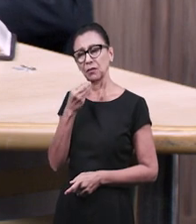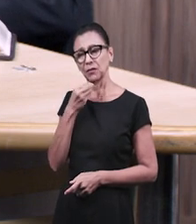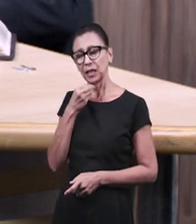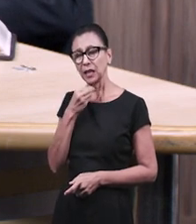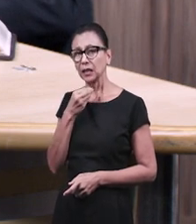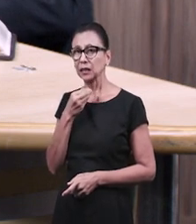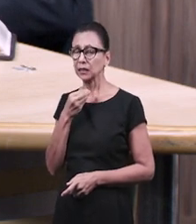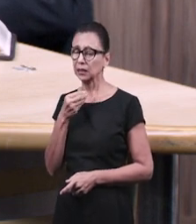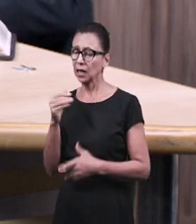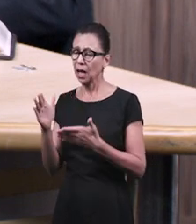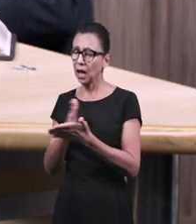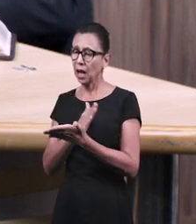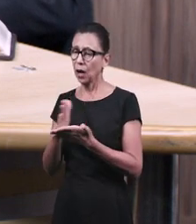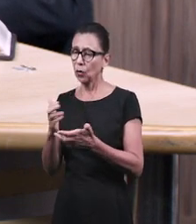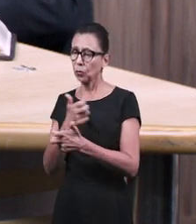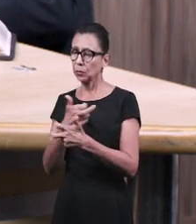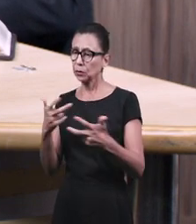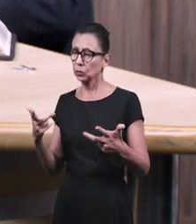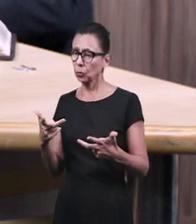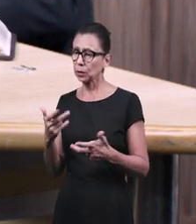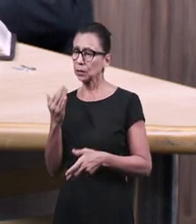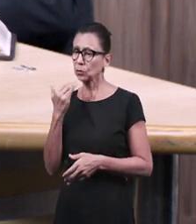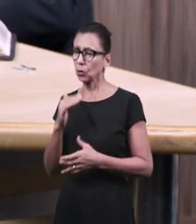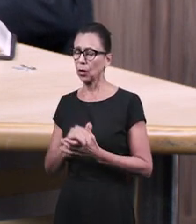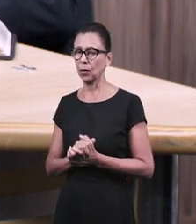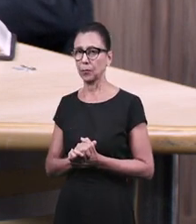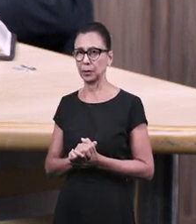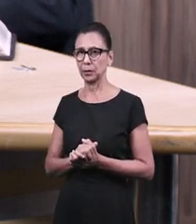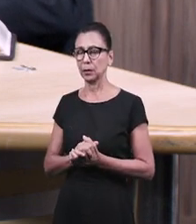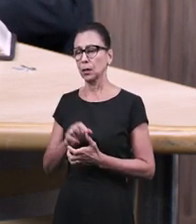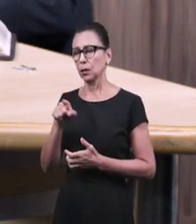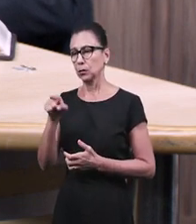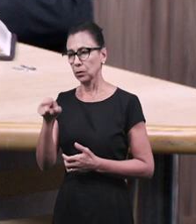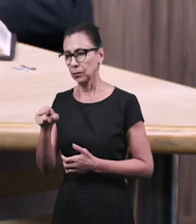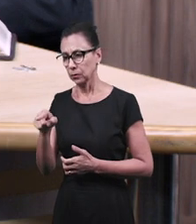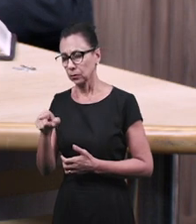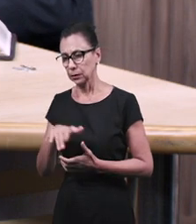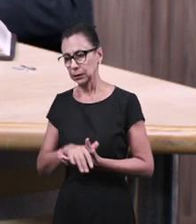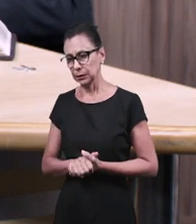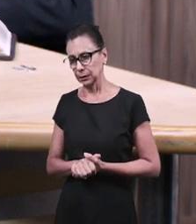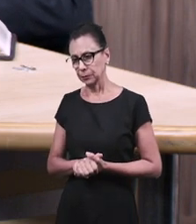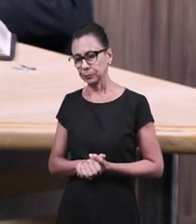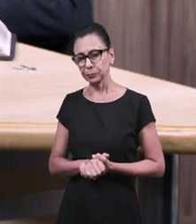O que come, não despreze o que não come, porque você não vai fazer o fraco cair, né?